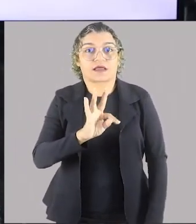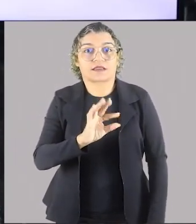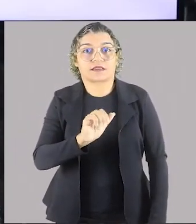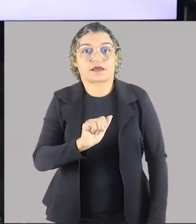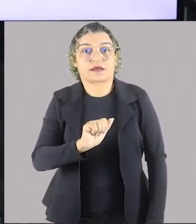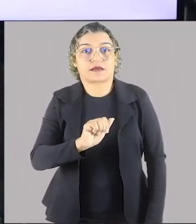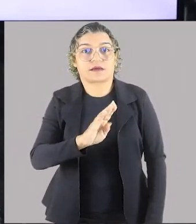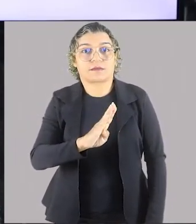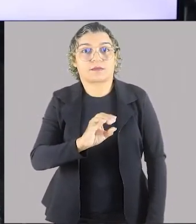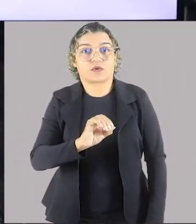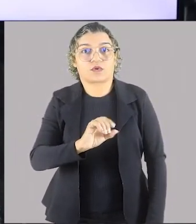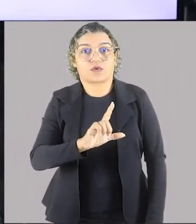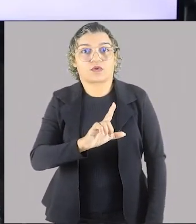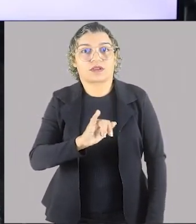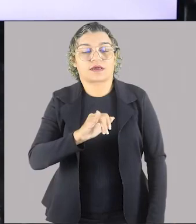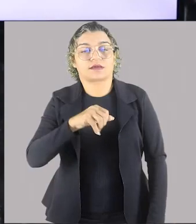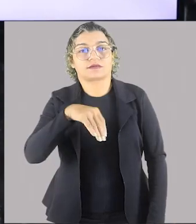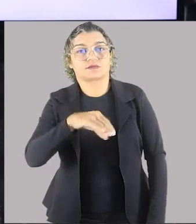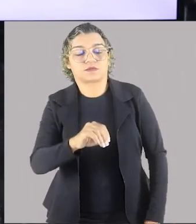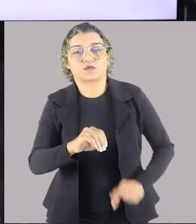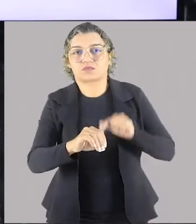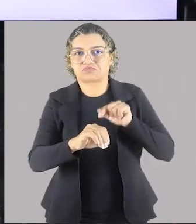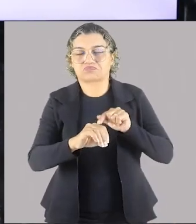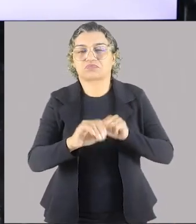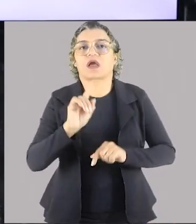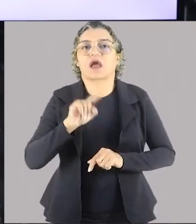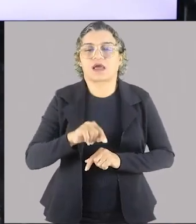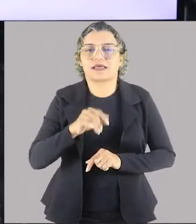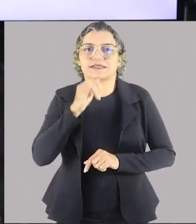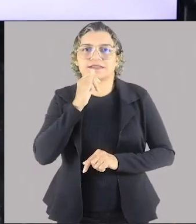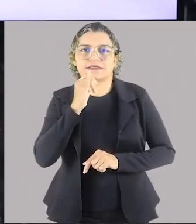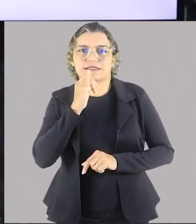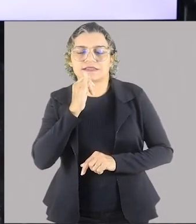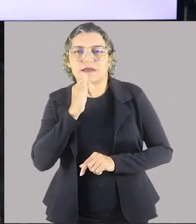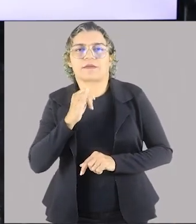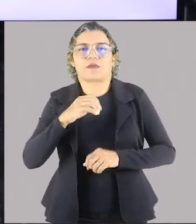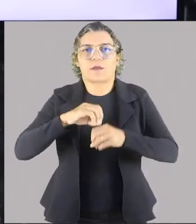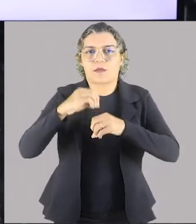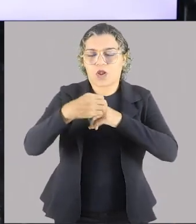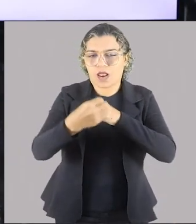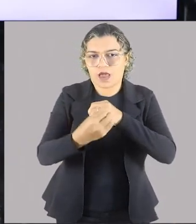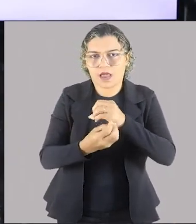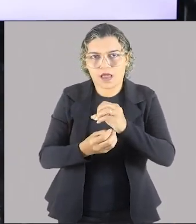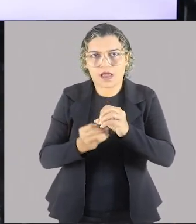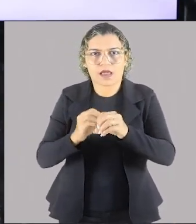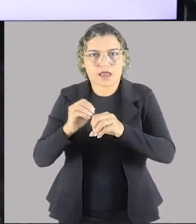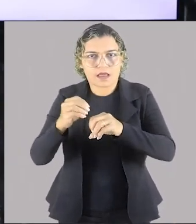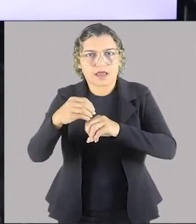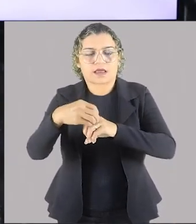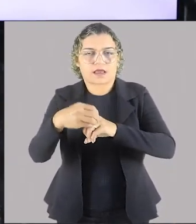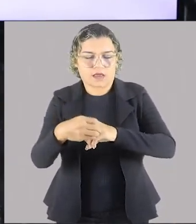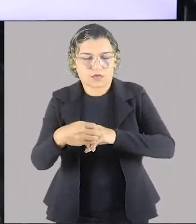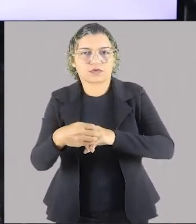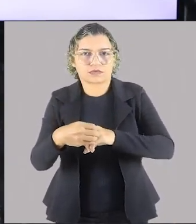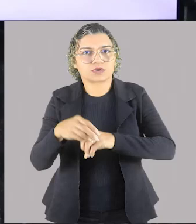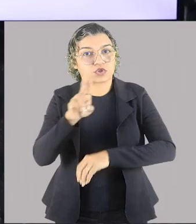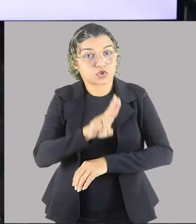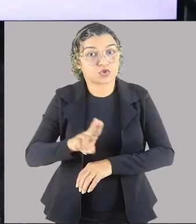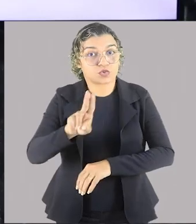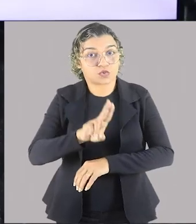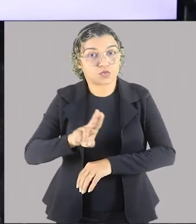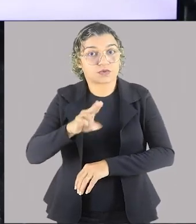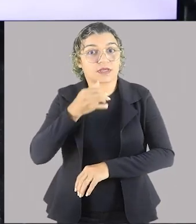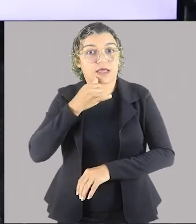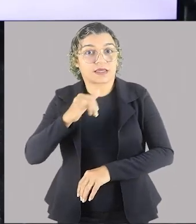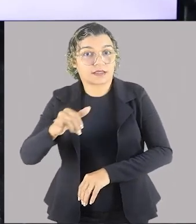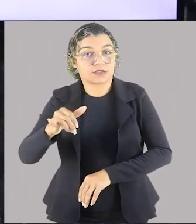O catabolismo vai ser o quê? A degradação de macromoléculas para utilização de energia. Por